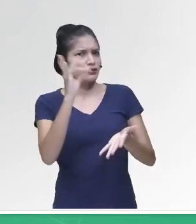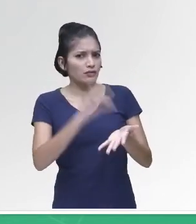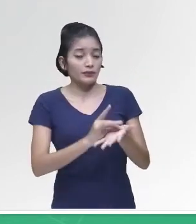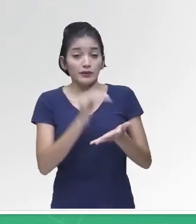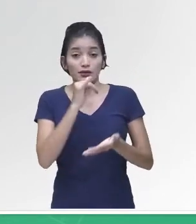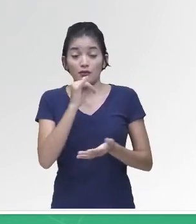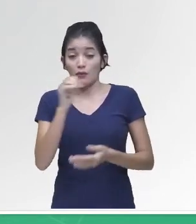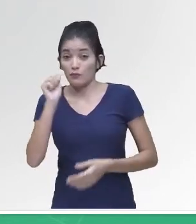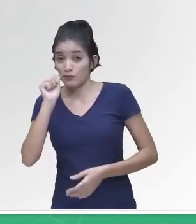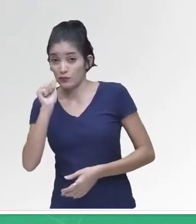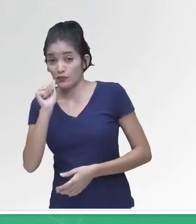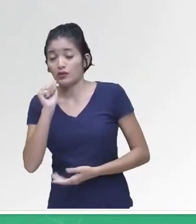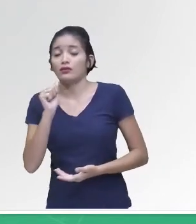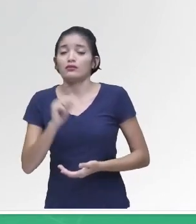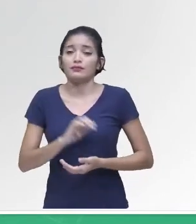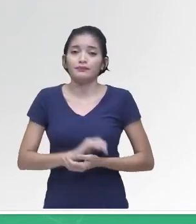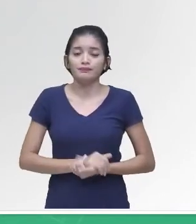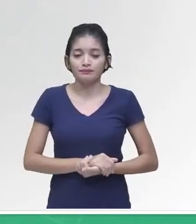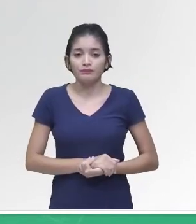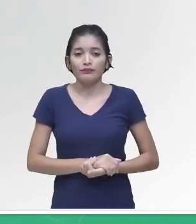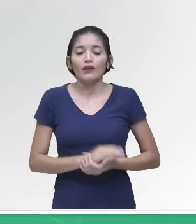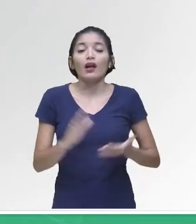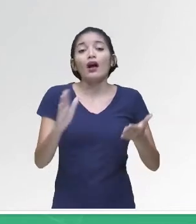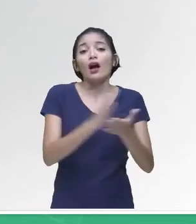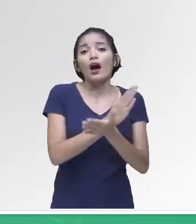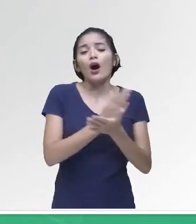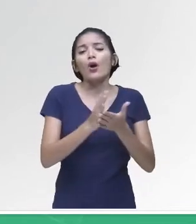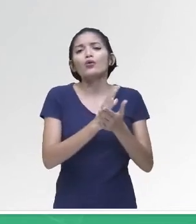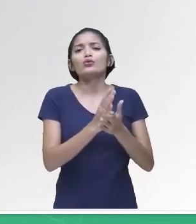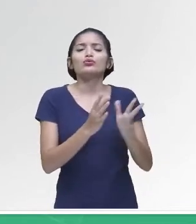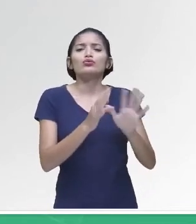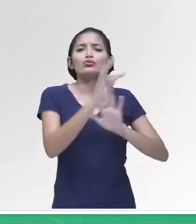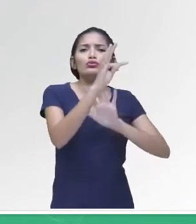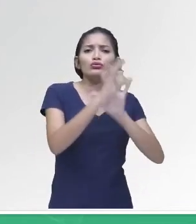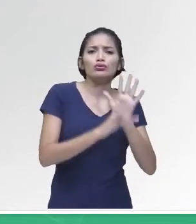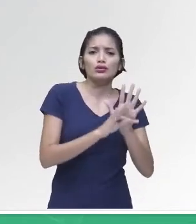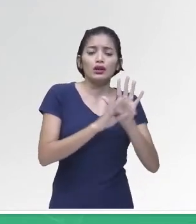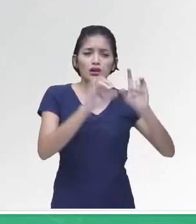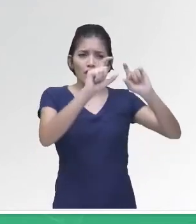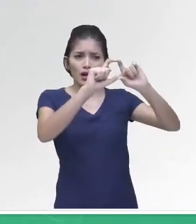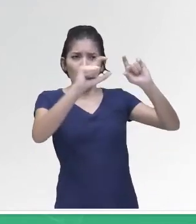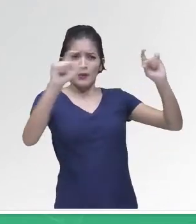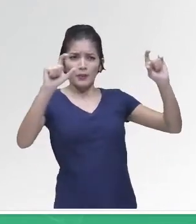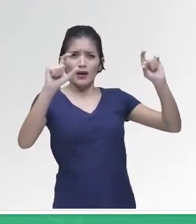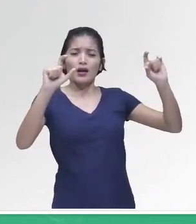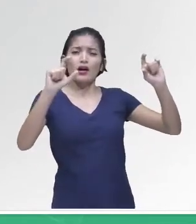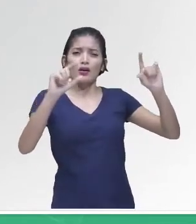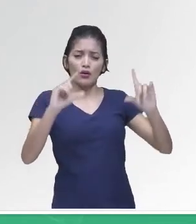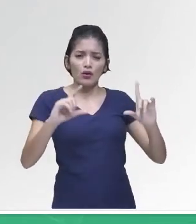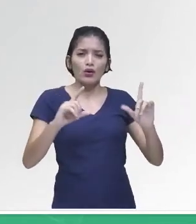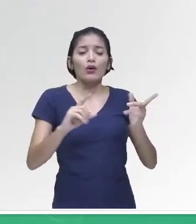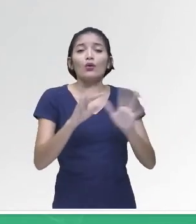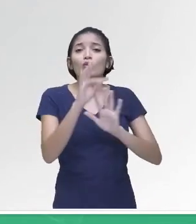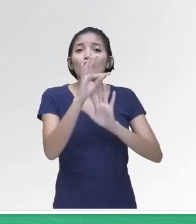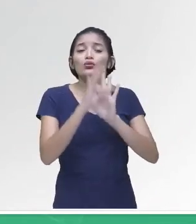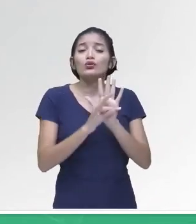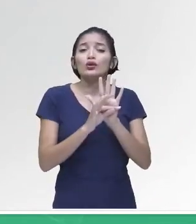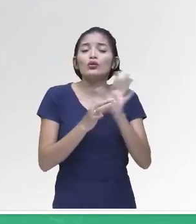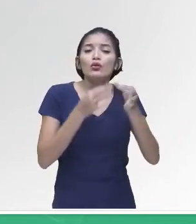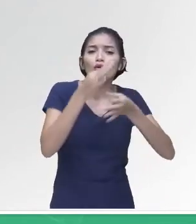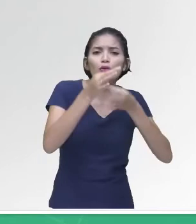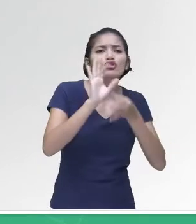são. Inclusive, em alguns textos em que o espaço para a escrita é menor, o texto de opinião já dá